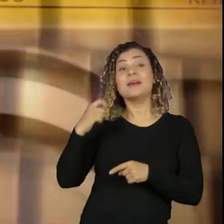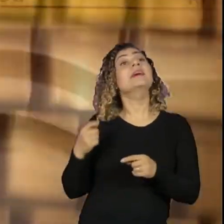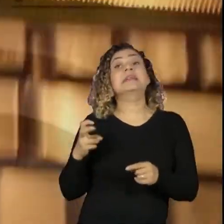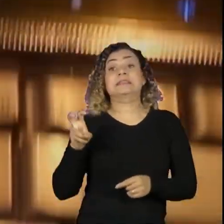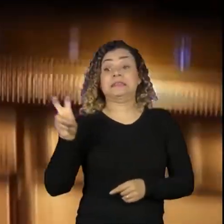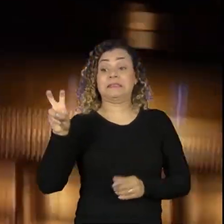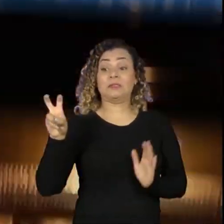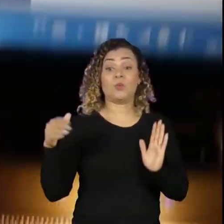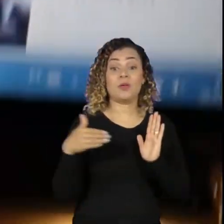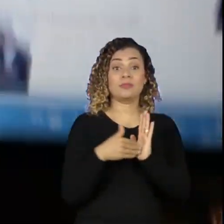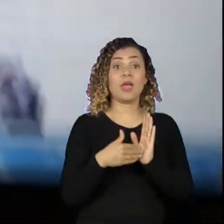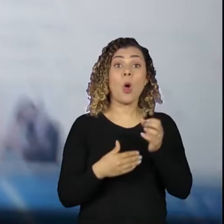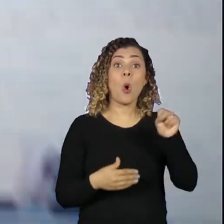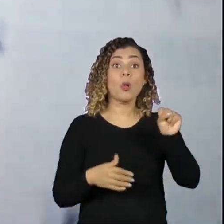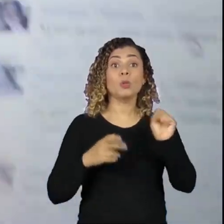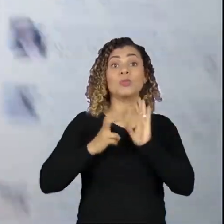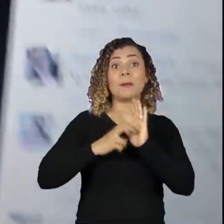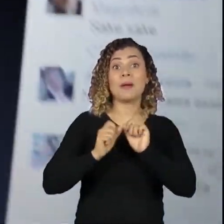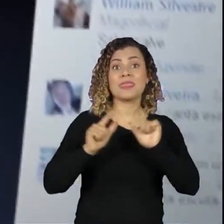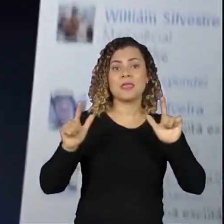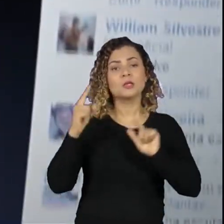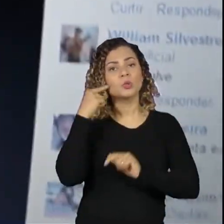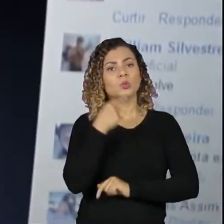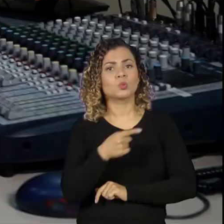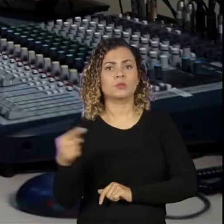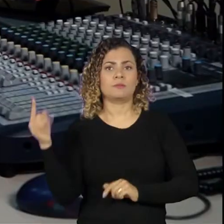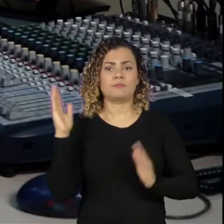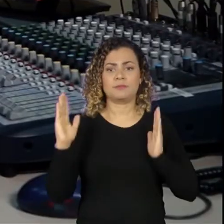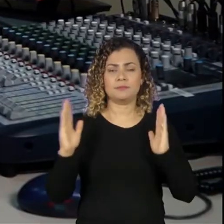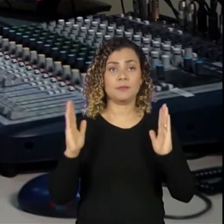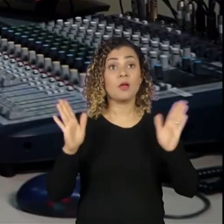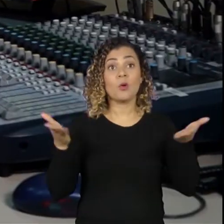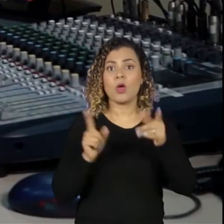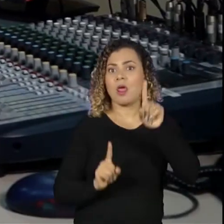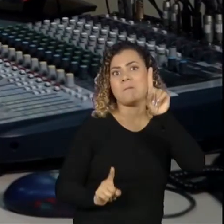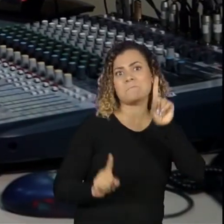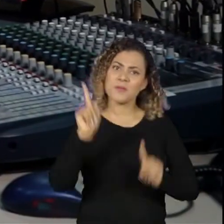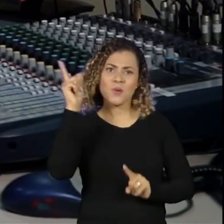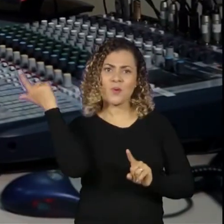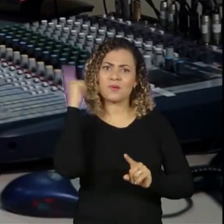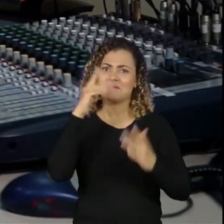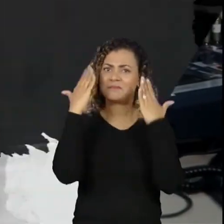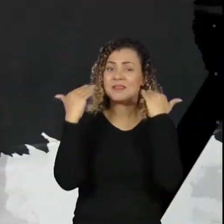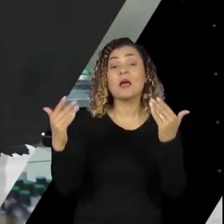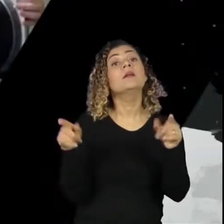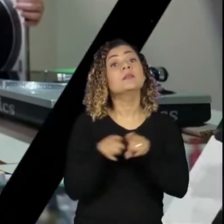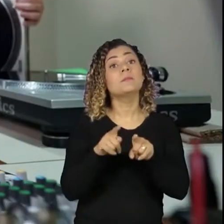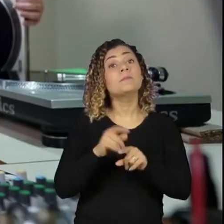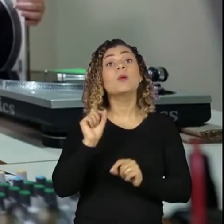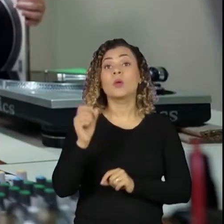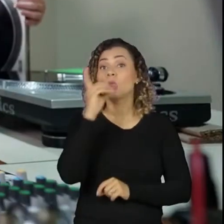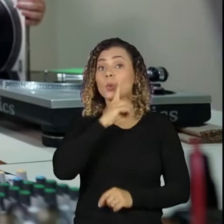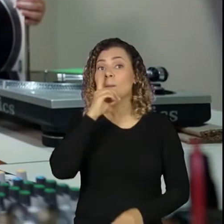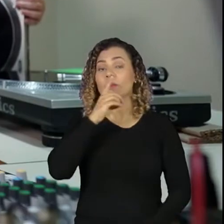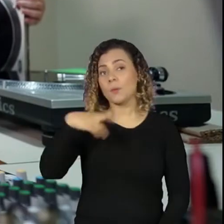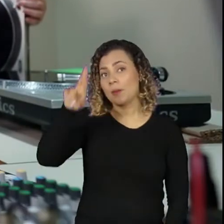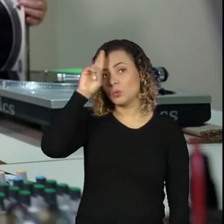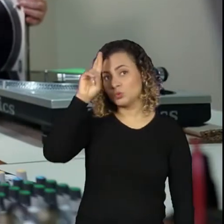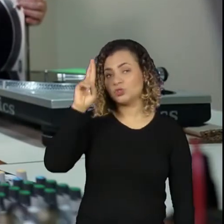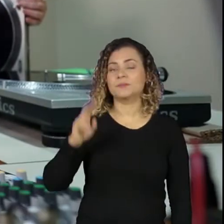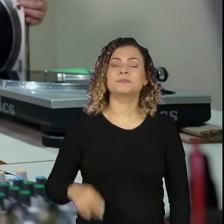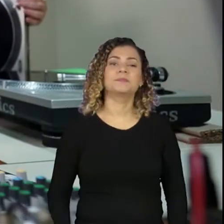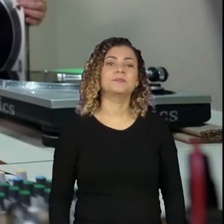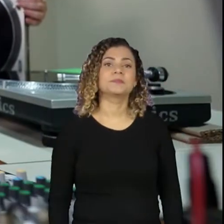Ele está no ar já vai para 11 anos agora em outubro. E ele começou com a proposta realmente de ser um programa de Black